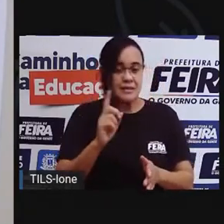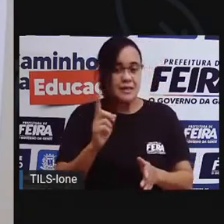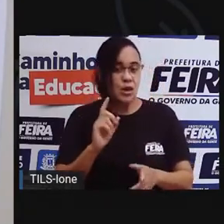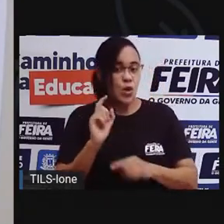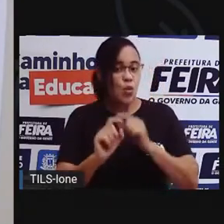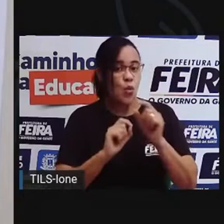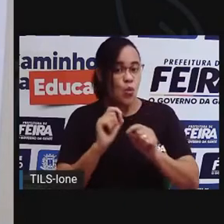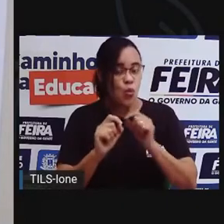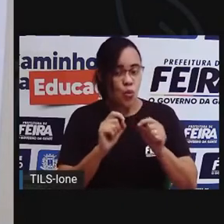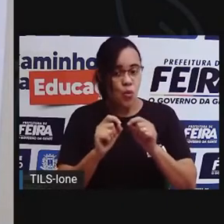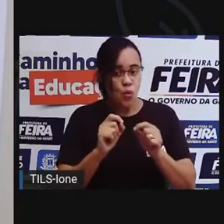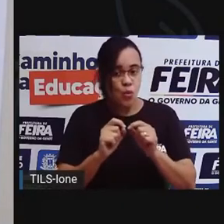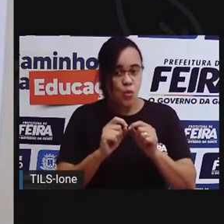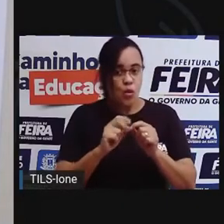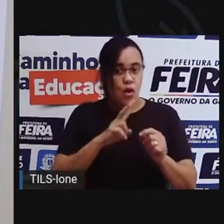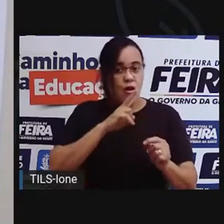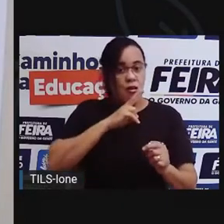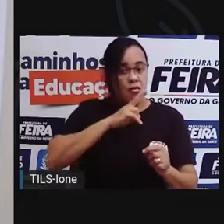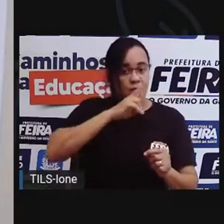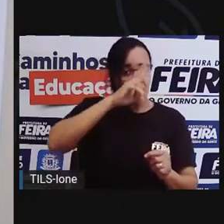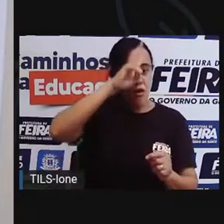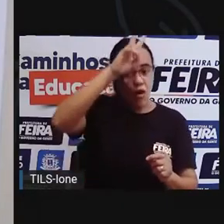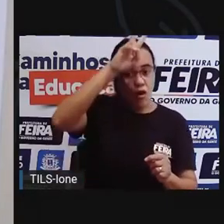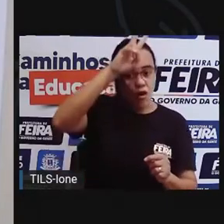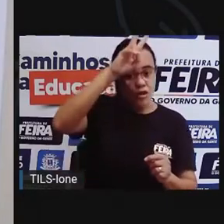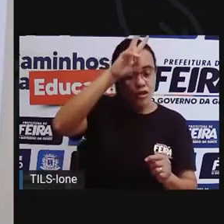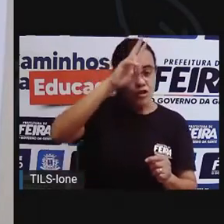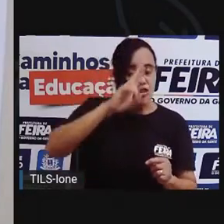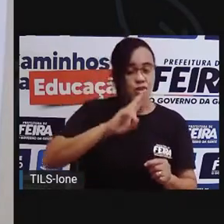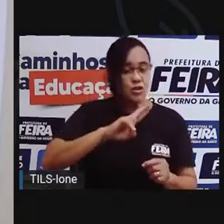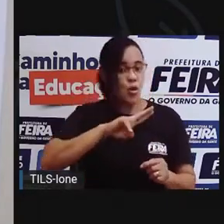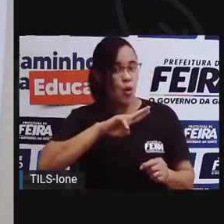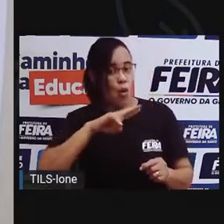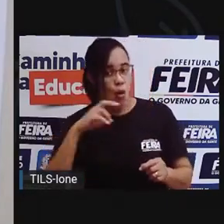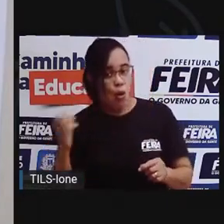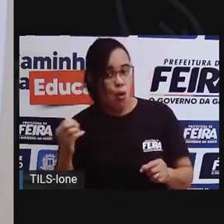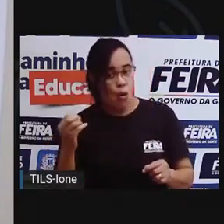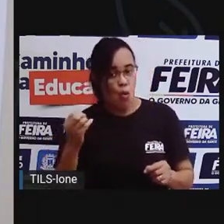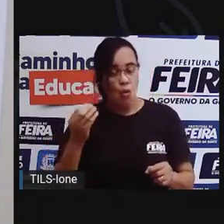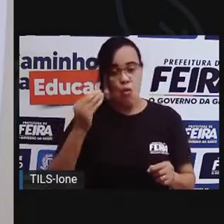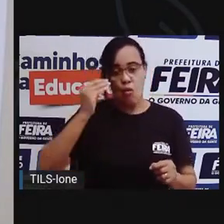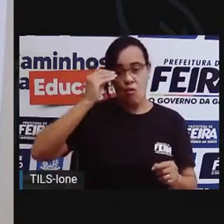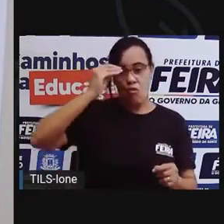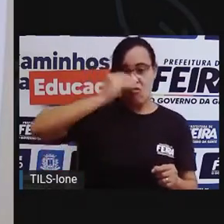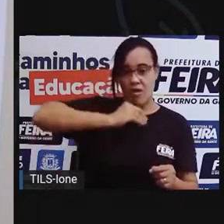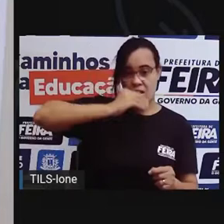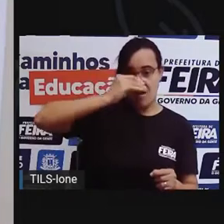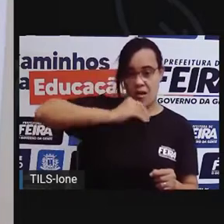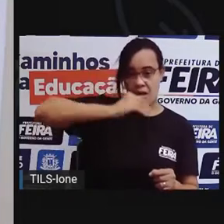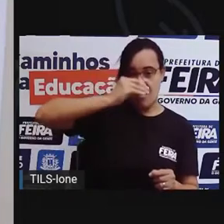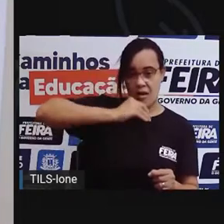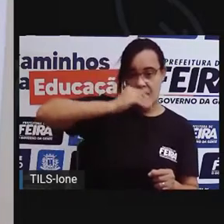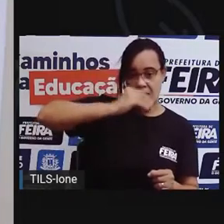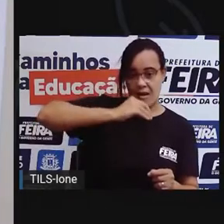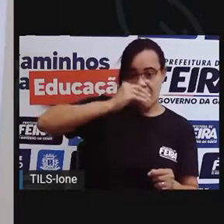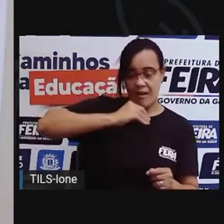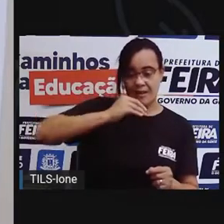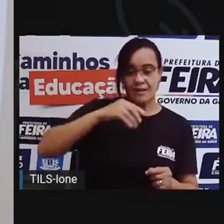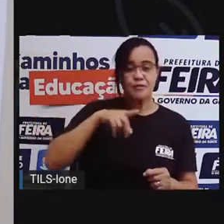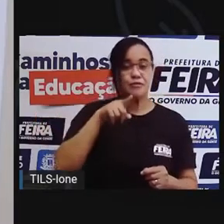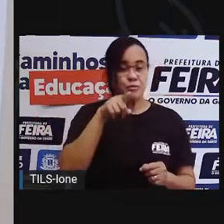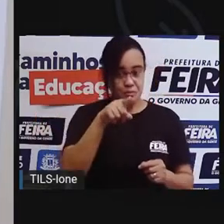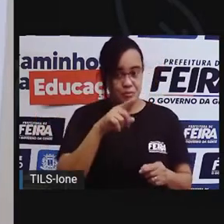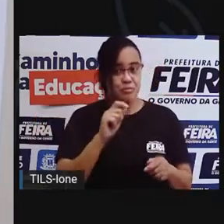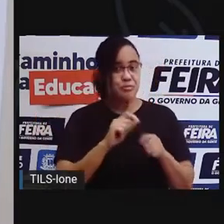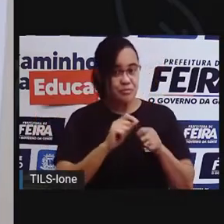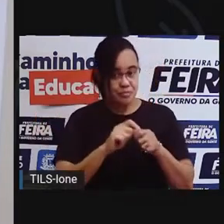é grave, que é o som mais grossinho, e o som agudo, que é o mais fininho que eu toquei. Então,